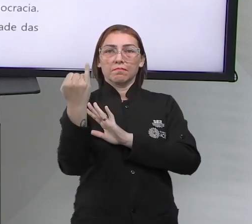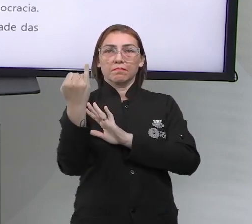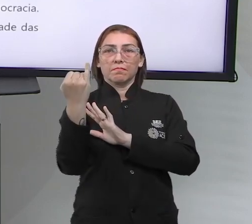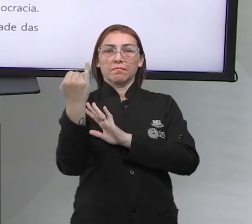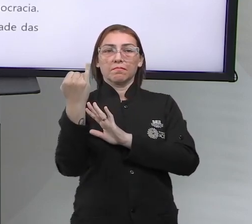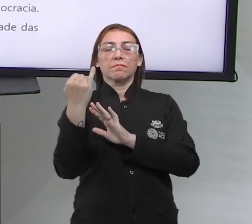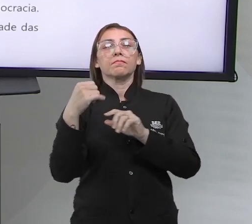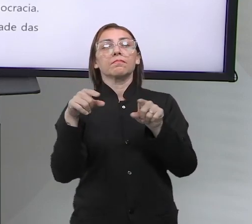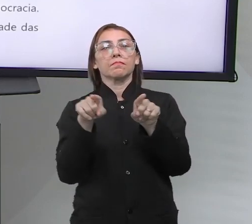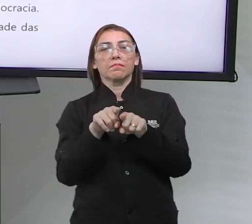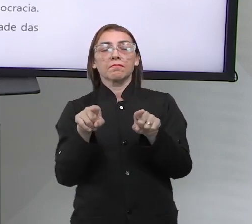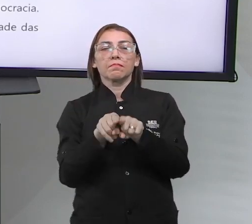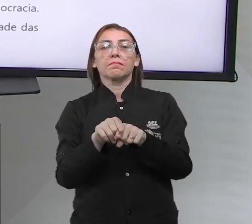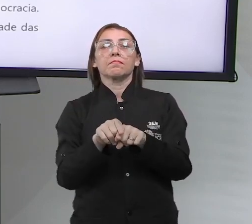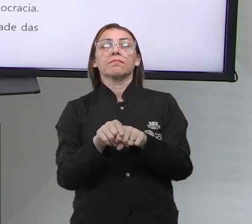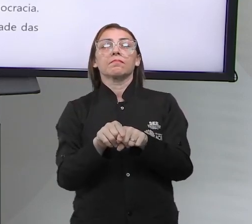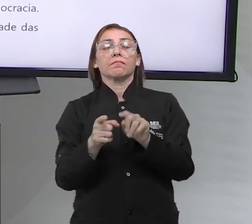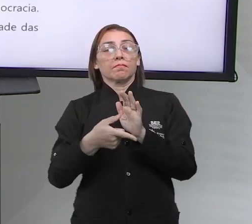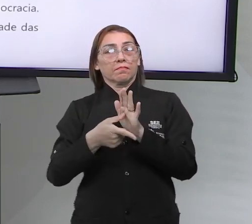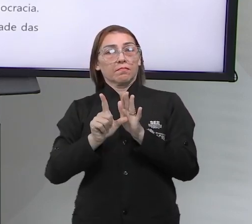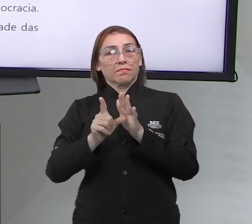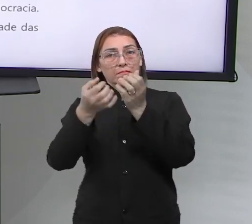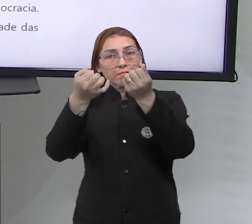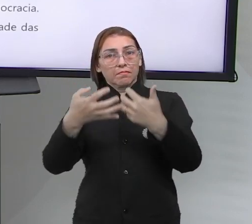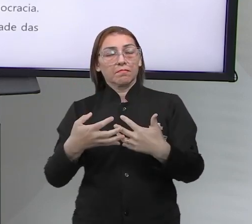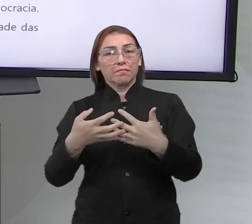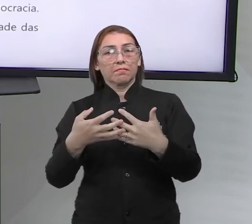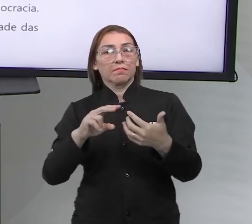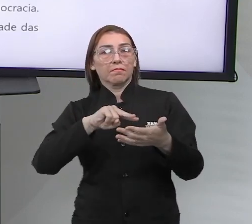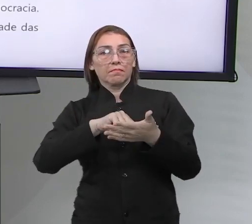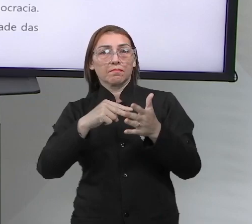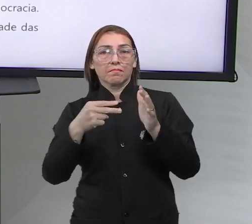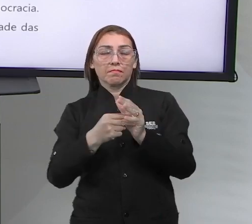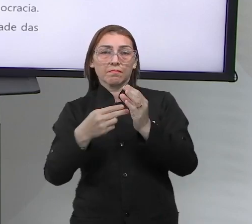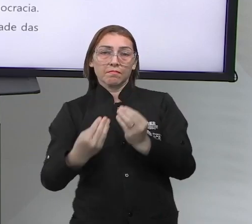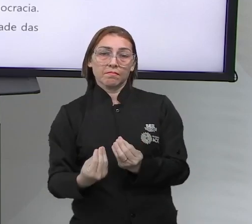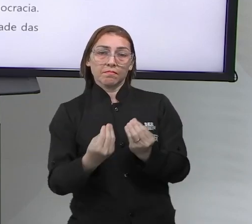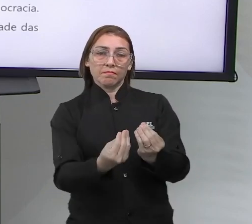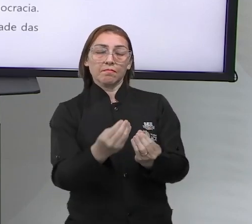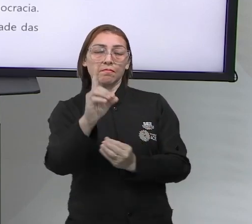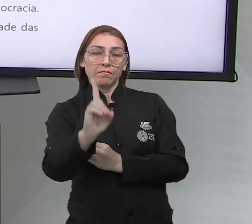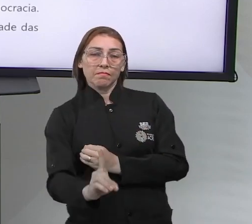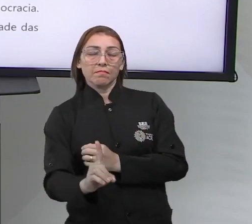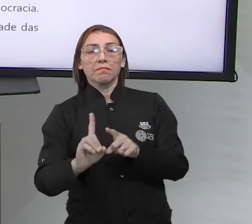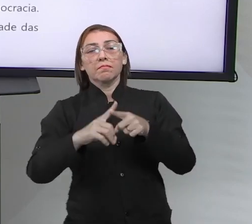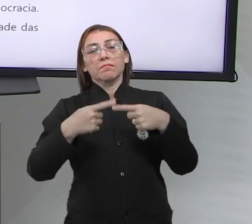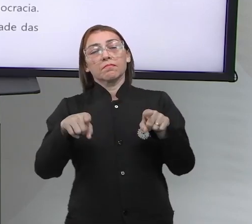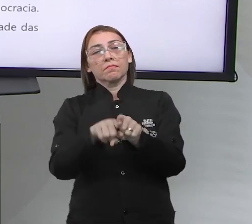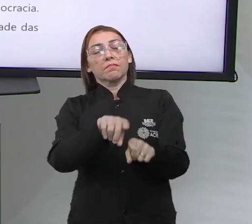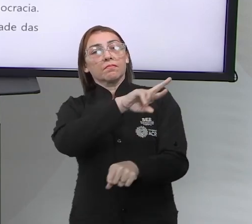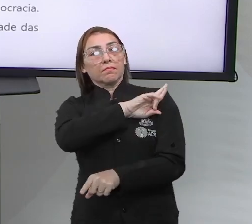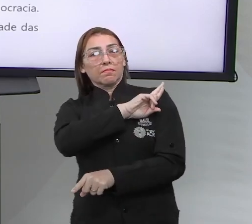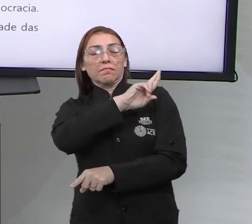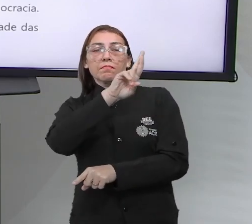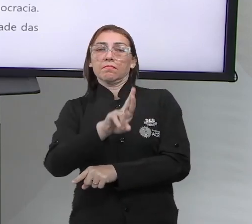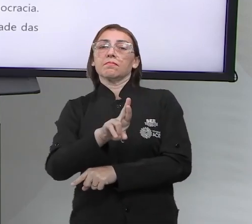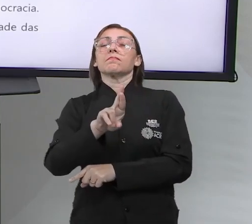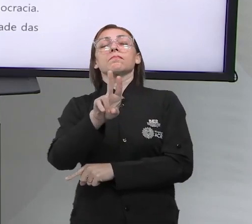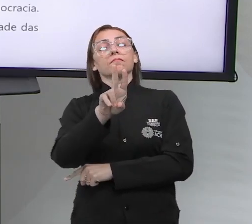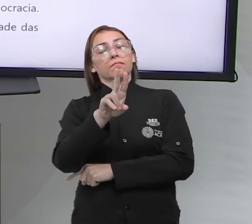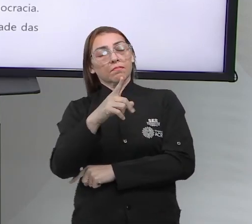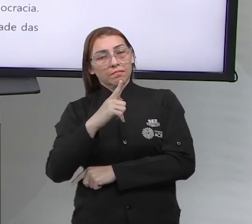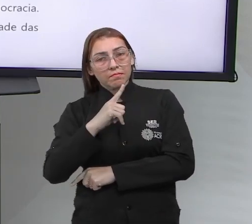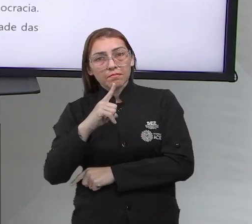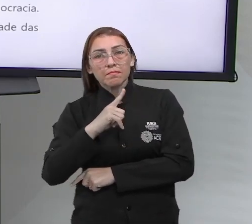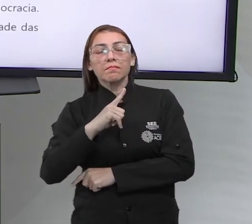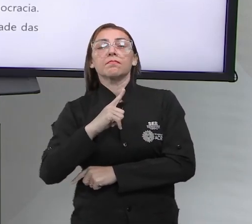imprescindíveis, como ponderado anteriormente, no sentido de conceder direitos, mas, ao mesmo tempo, os deveres que